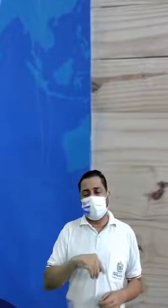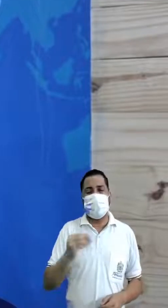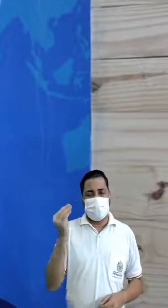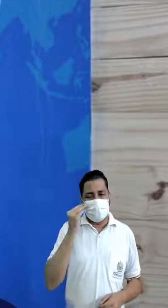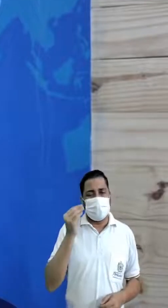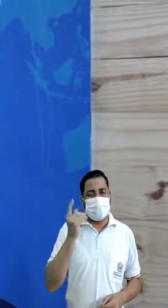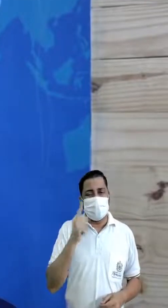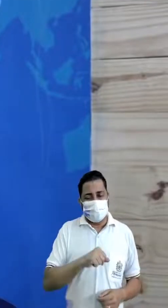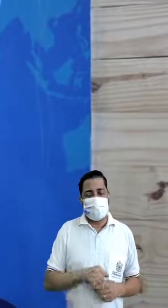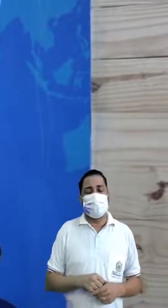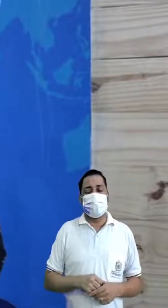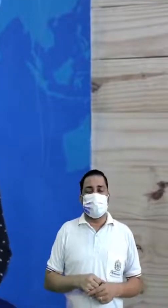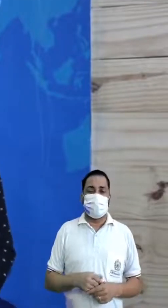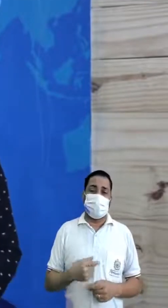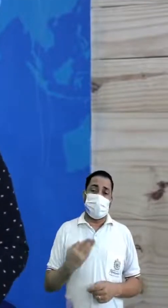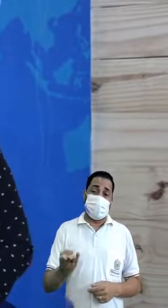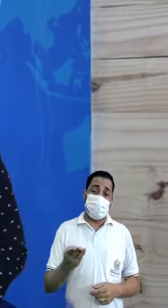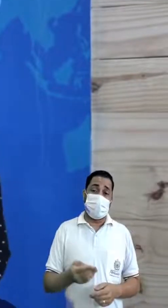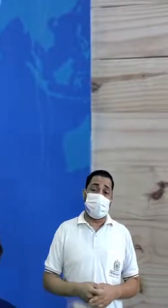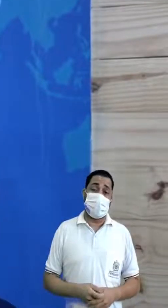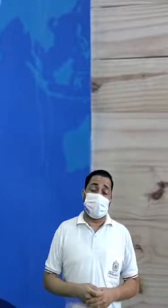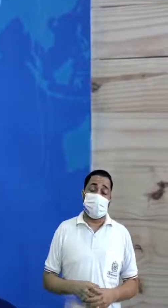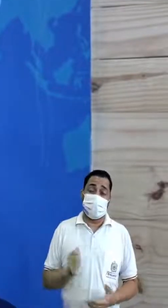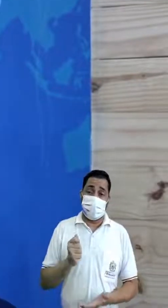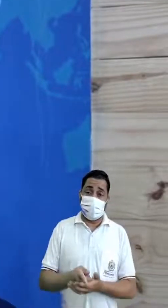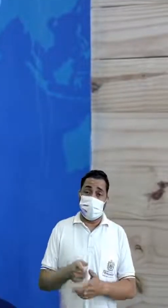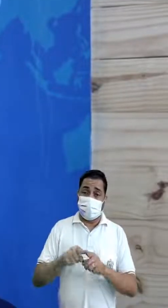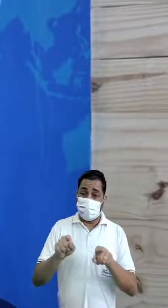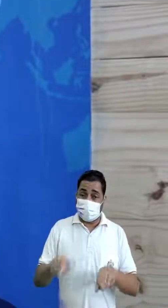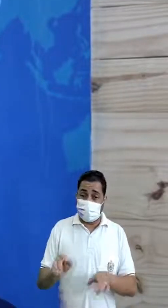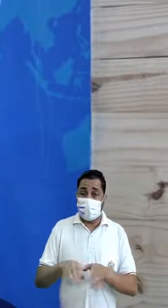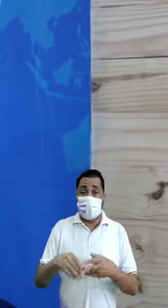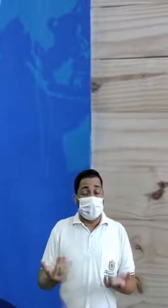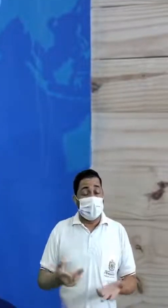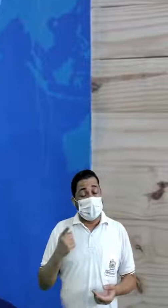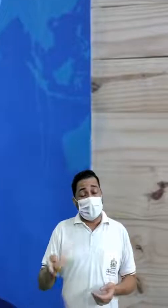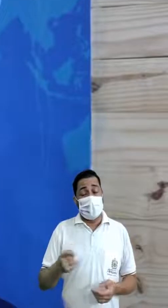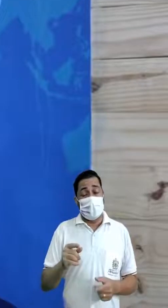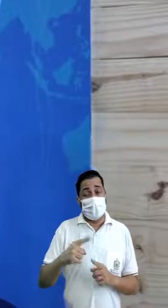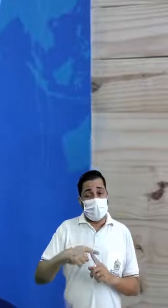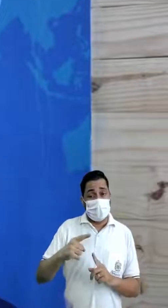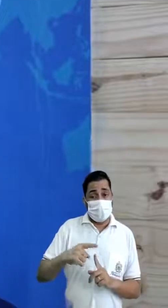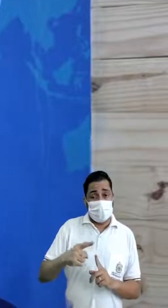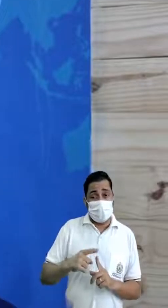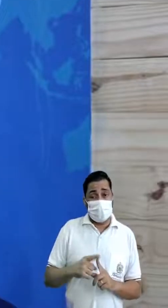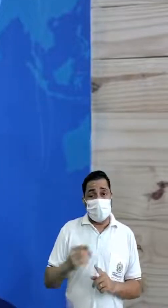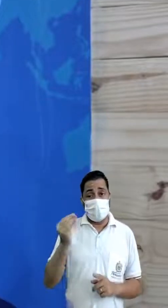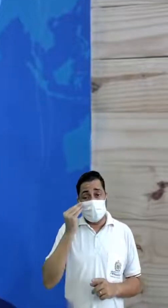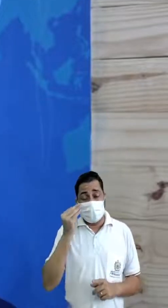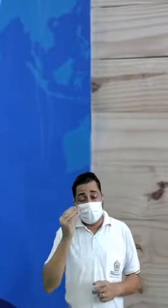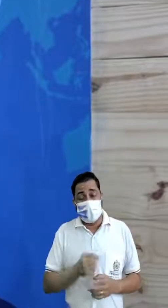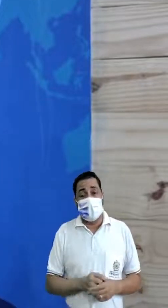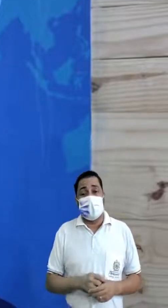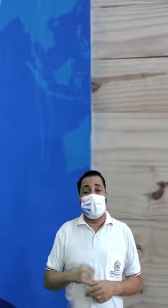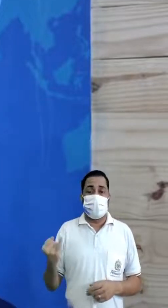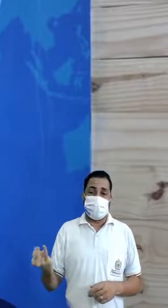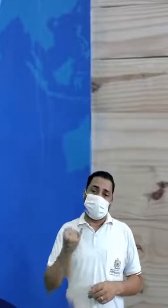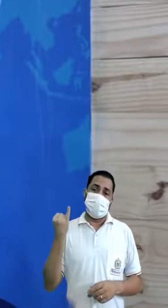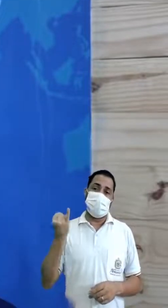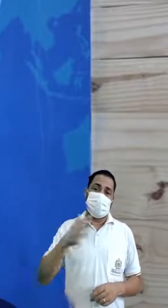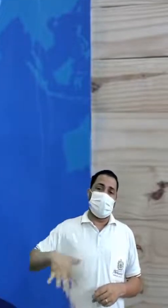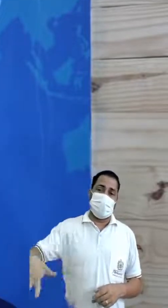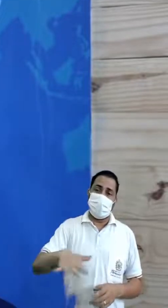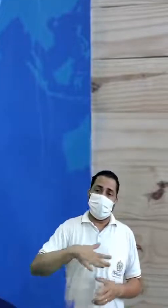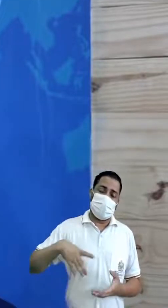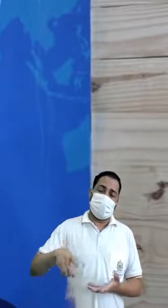a realizar o projeto com você. Então, esse tipo de perspectiva, ele tem uma relevância muito grande na área de design de interiores e na